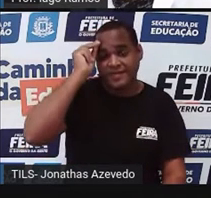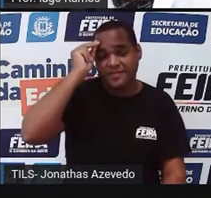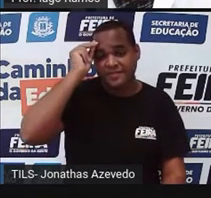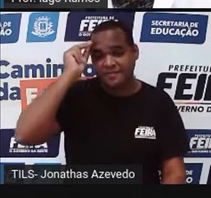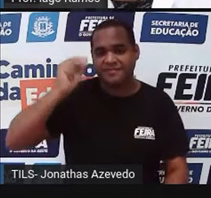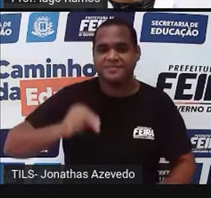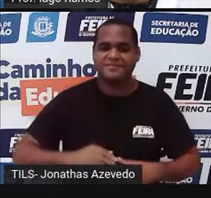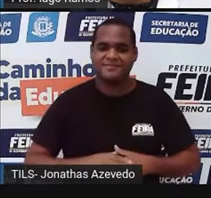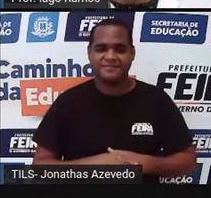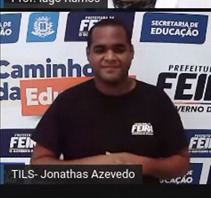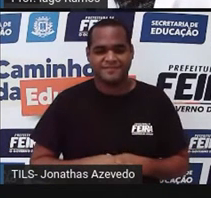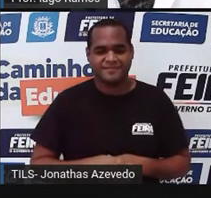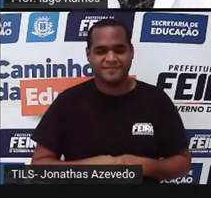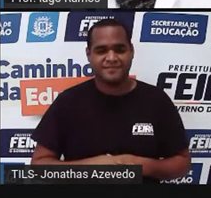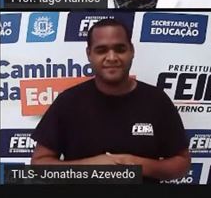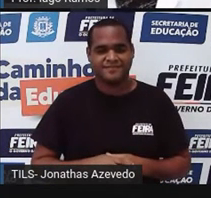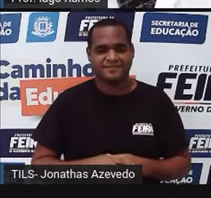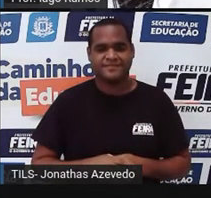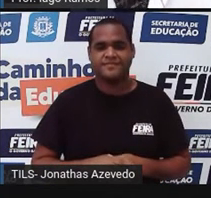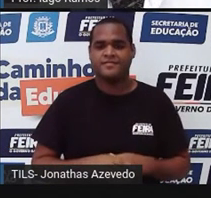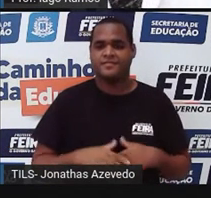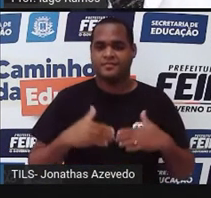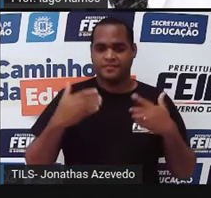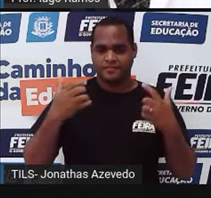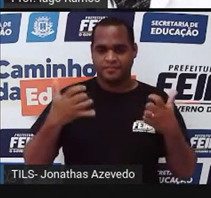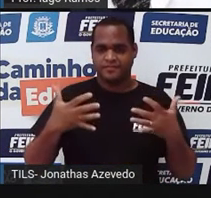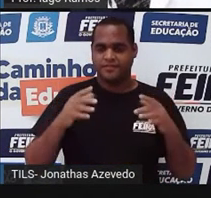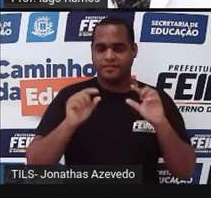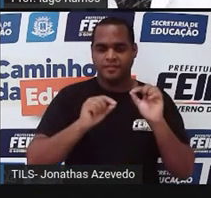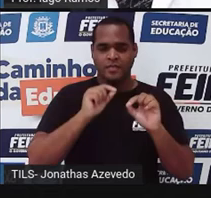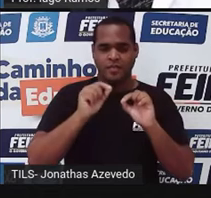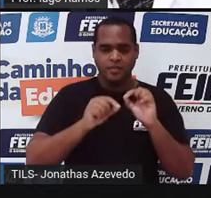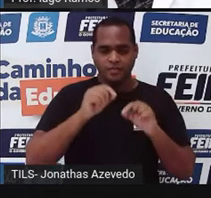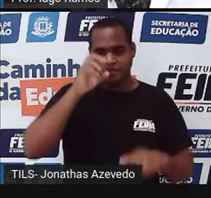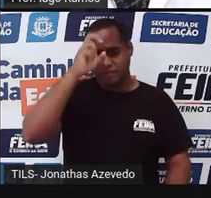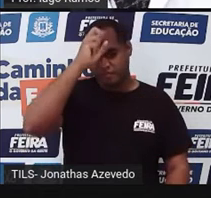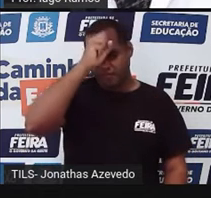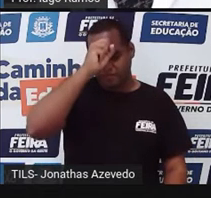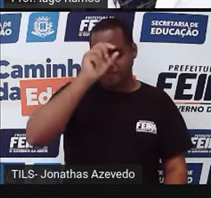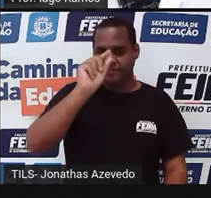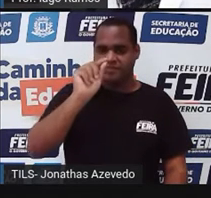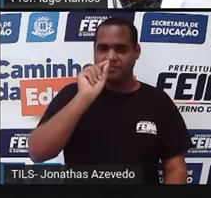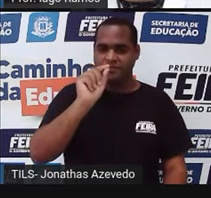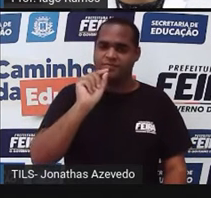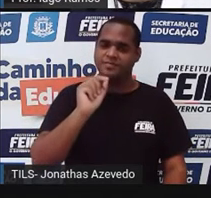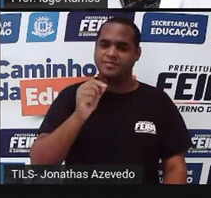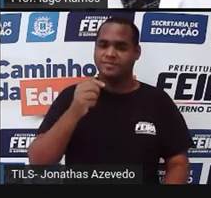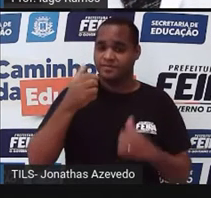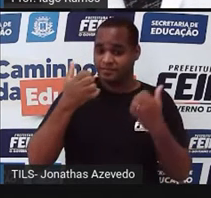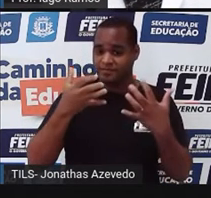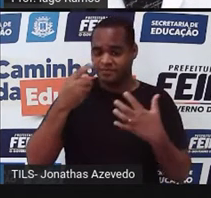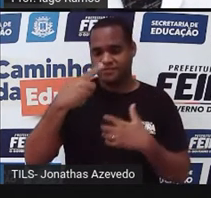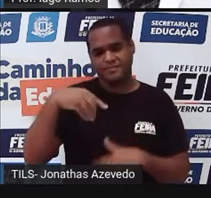de Santana, tá bom? Bom, o que é que a gente vai aprender nessa aula? Vamos aprender